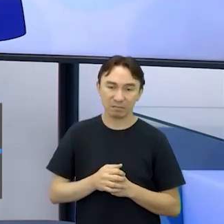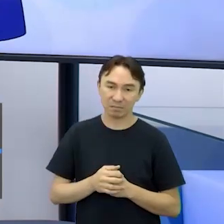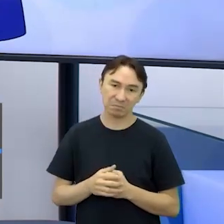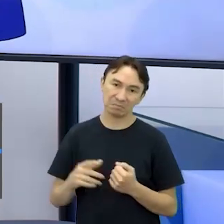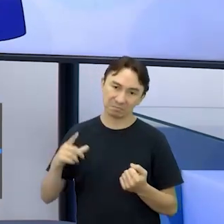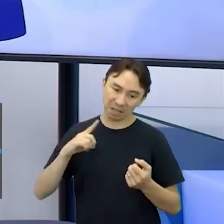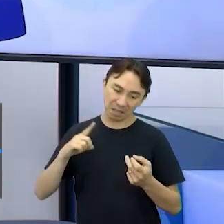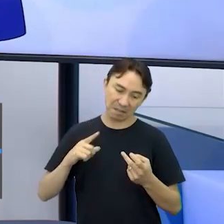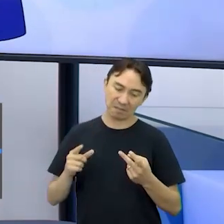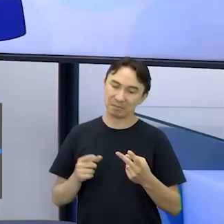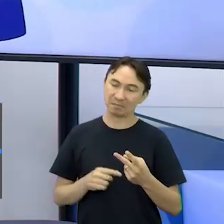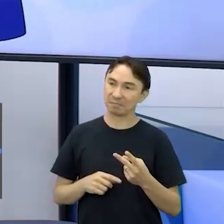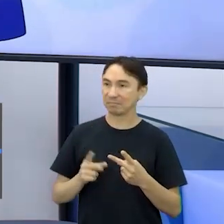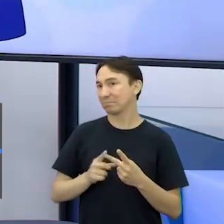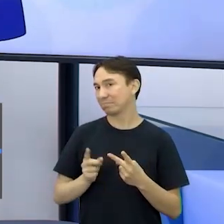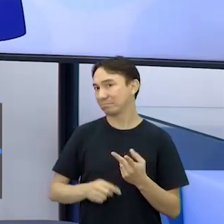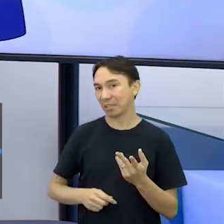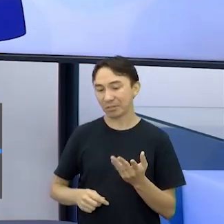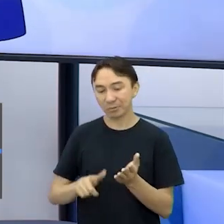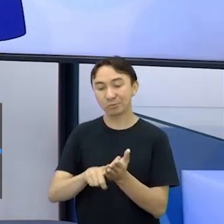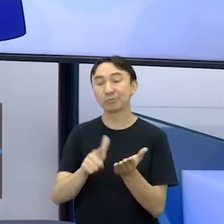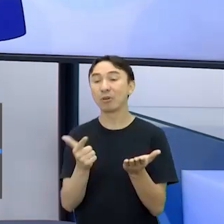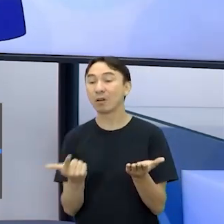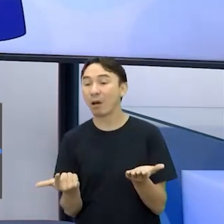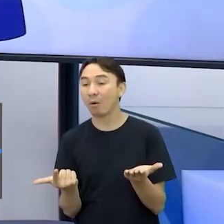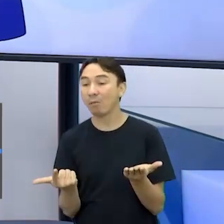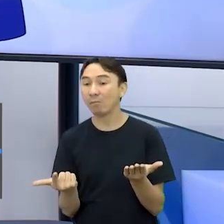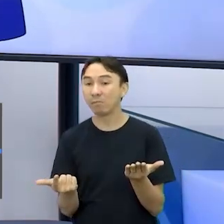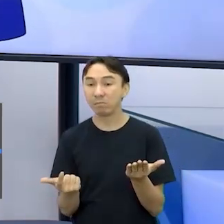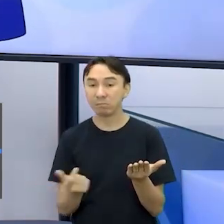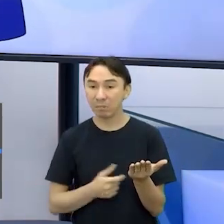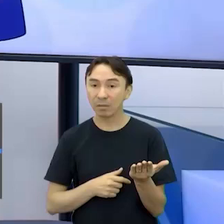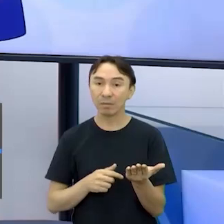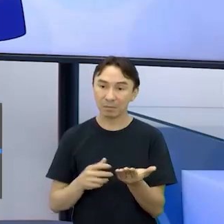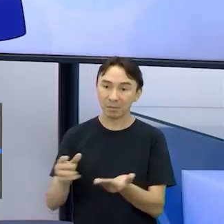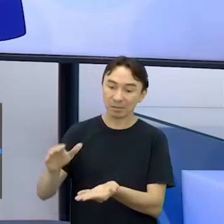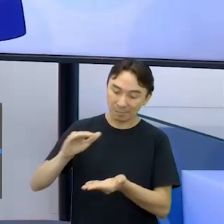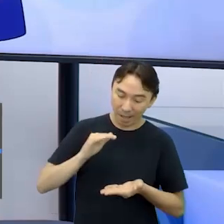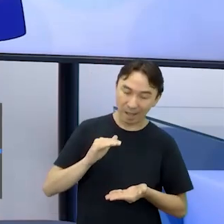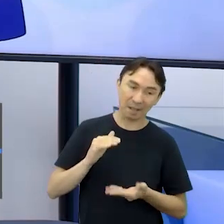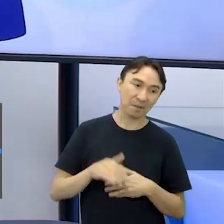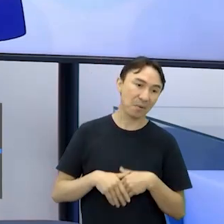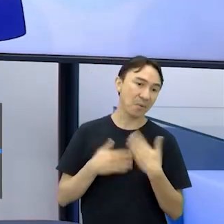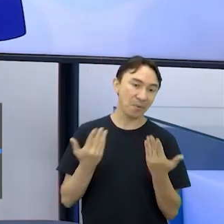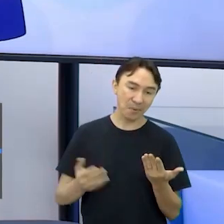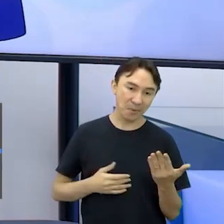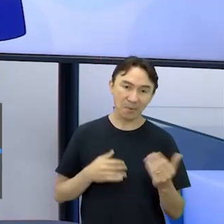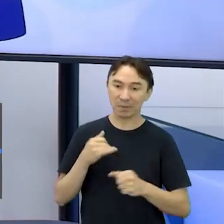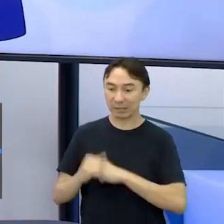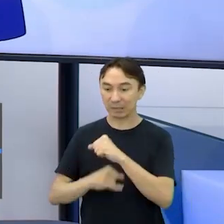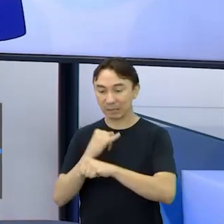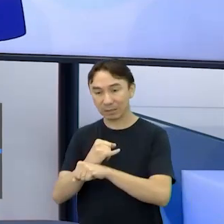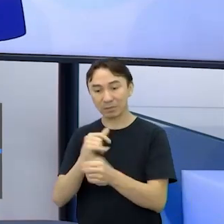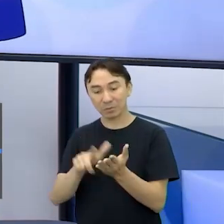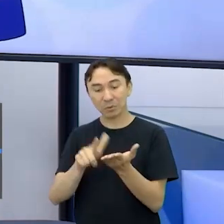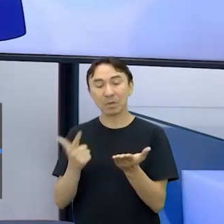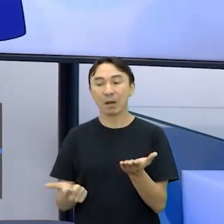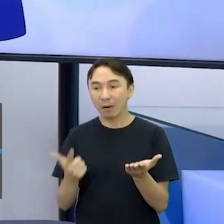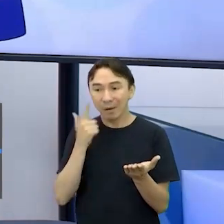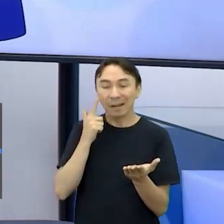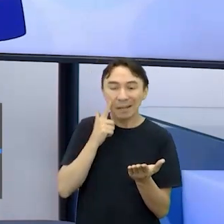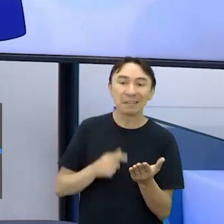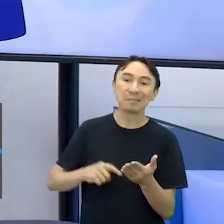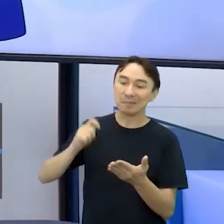de notícias não, né? Assina um canal de notícias. Tá? É bom trocar essas informações. Tá certo? Ou seja, qual é o acesso que nós